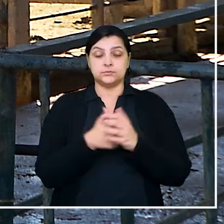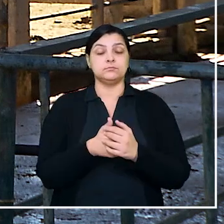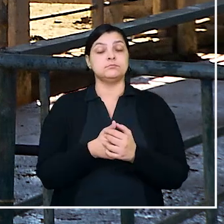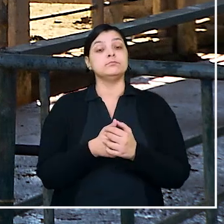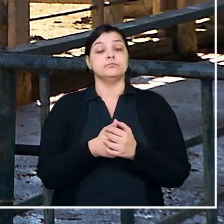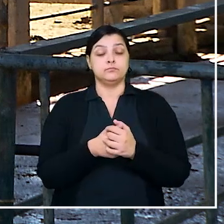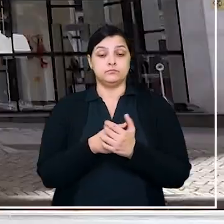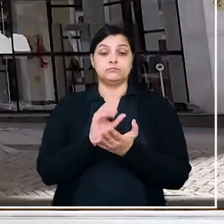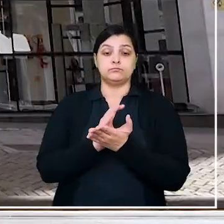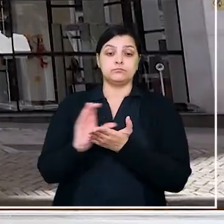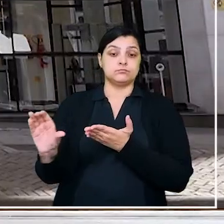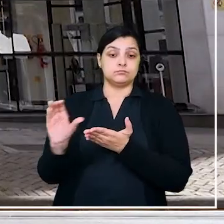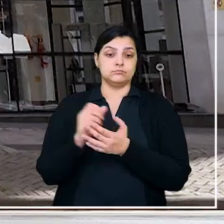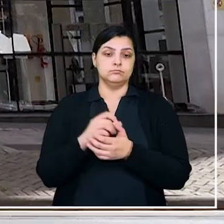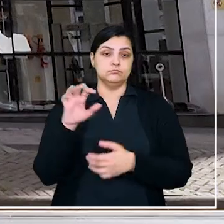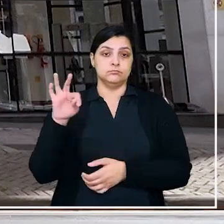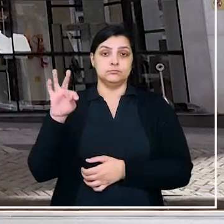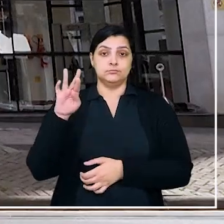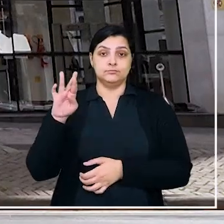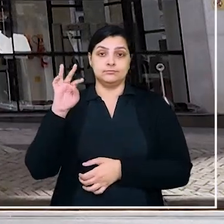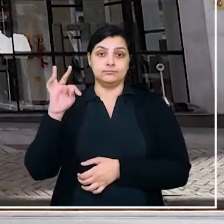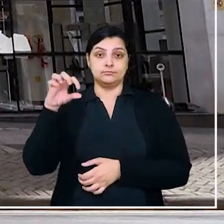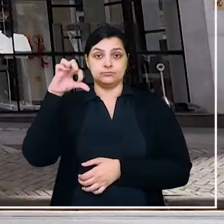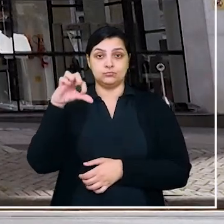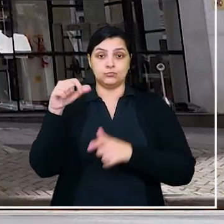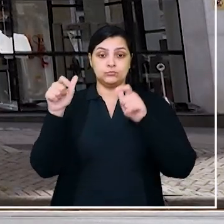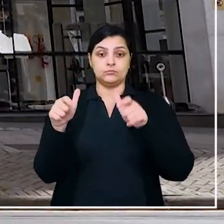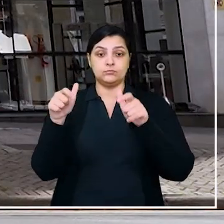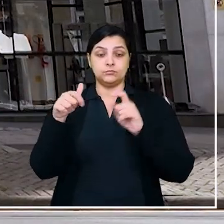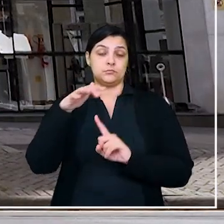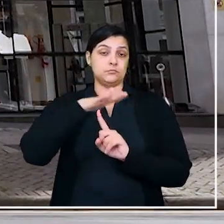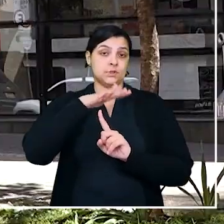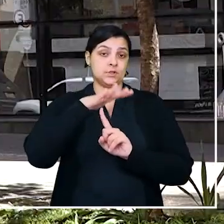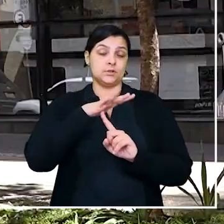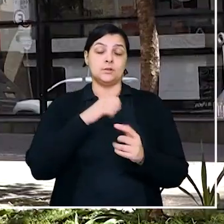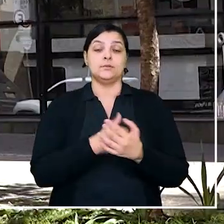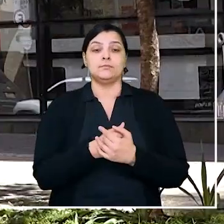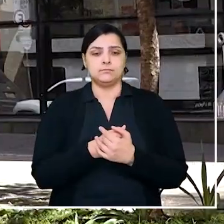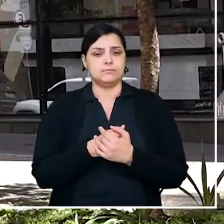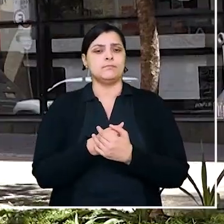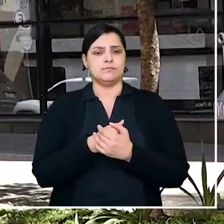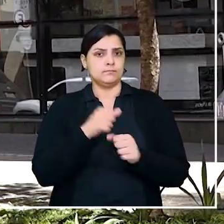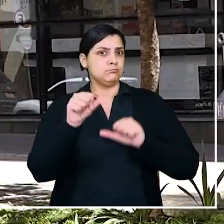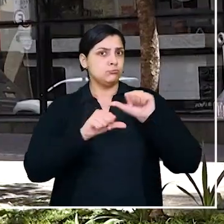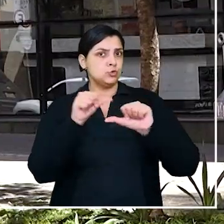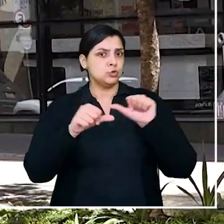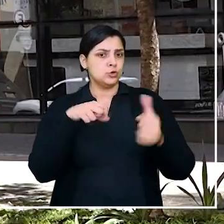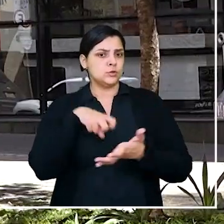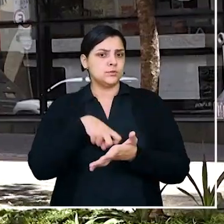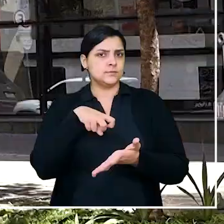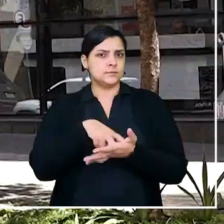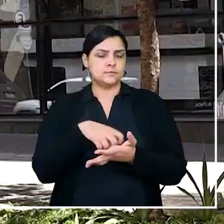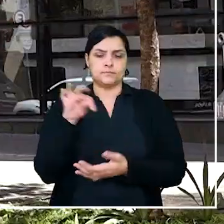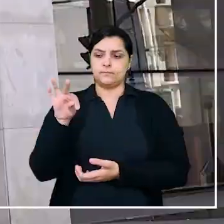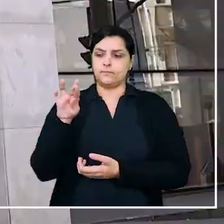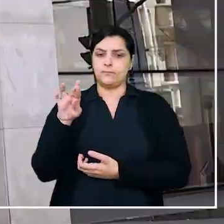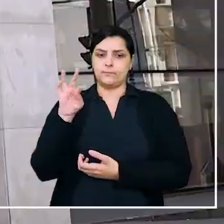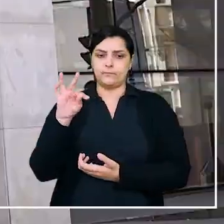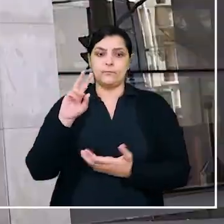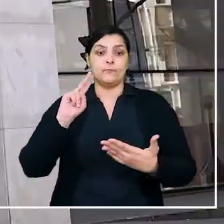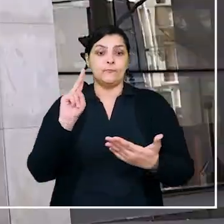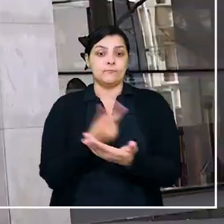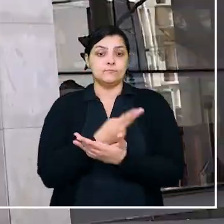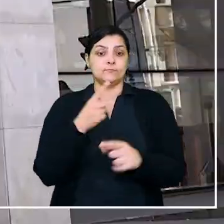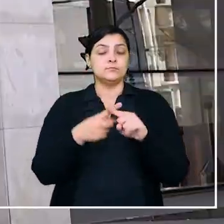pedido de indenização. O Tribunal Regional do Trabalho da 9ª Região, no Paraná, contudo, reformou a sentença. Para o TRT, o